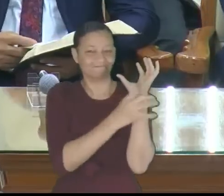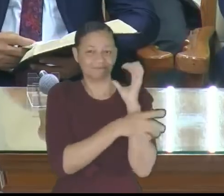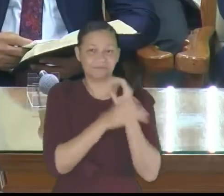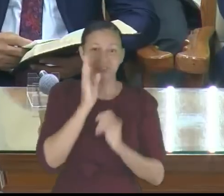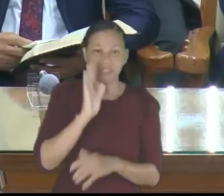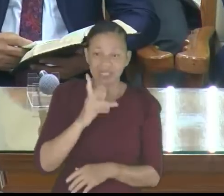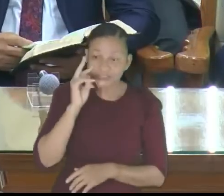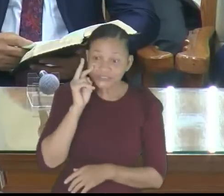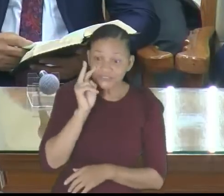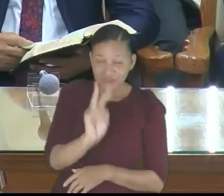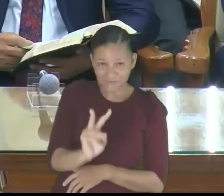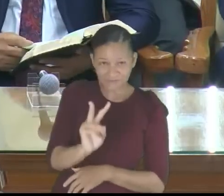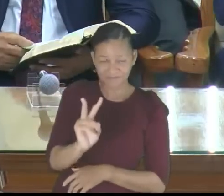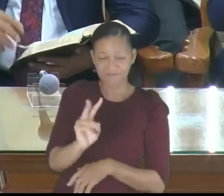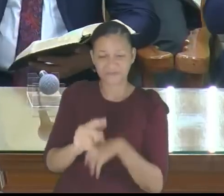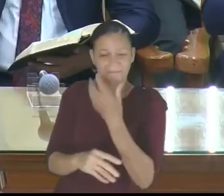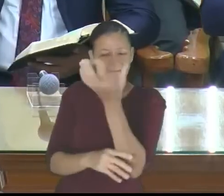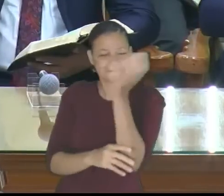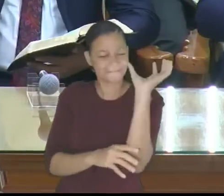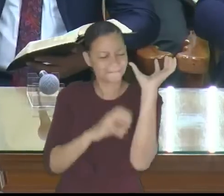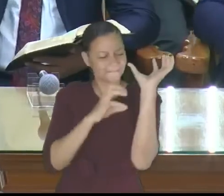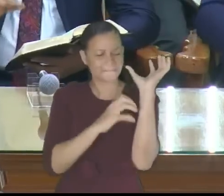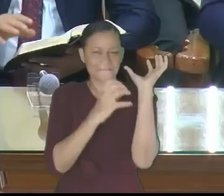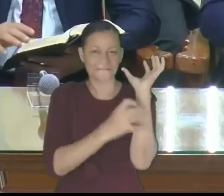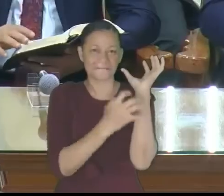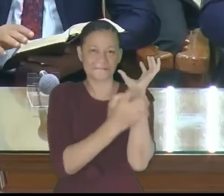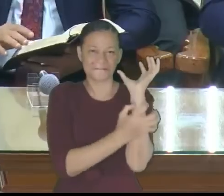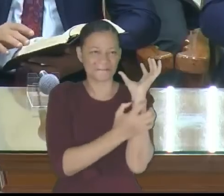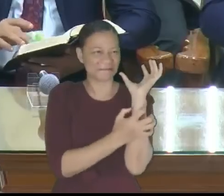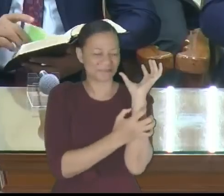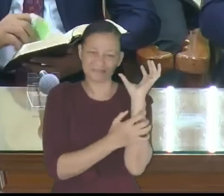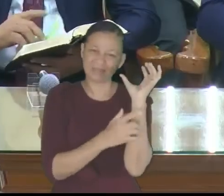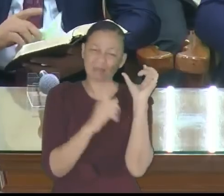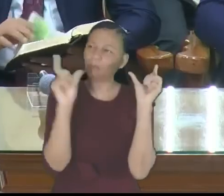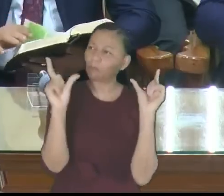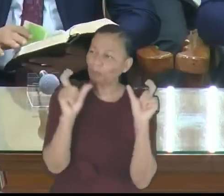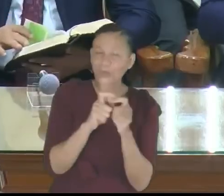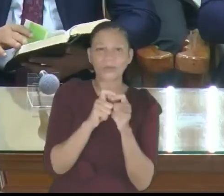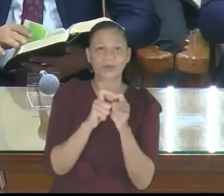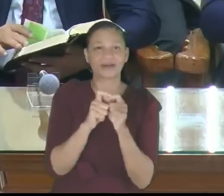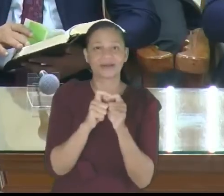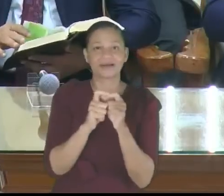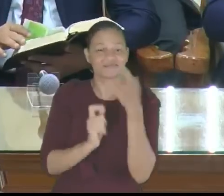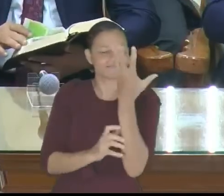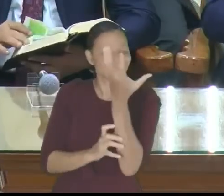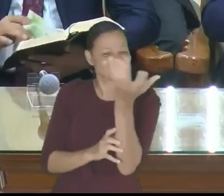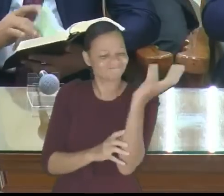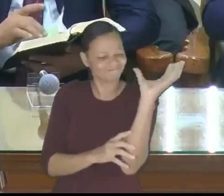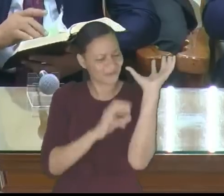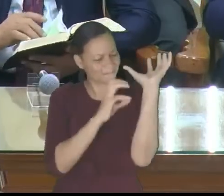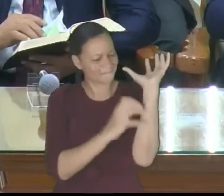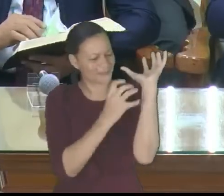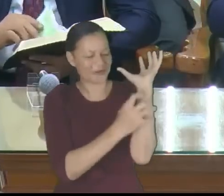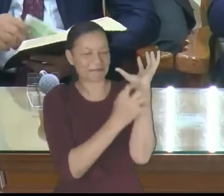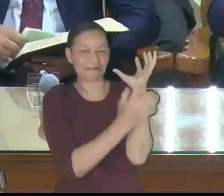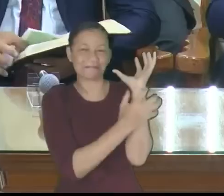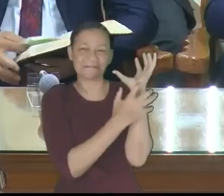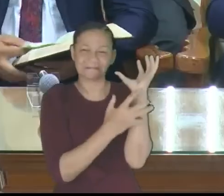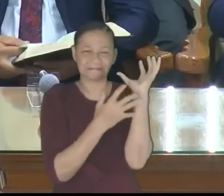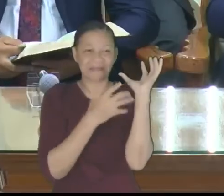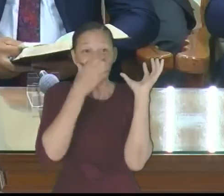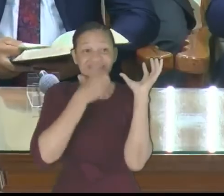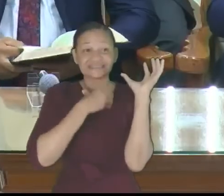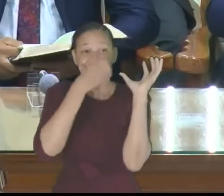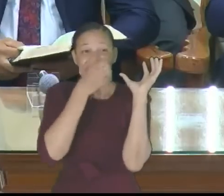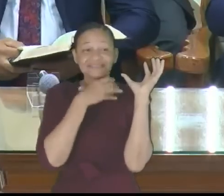ver um pé de maçã? Quem já teve o privilégio? Pouca gente. Mas, irmãos, um pé de maçã é uma coisa linda, é